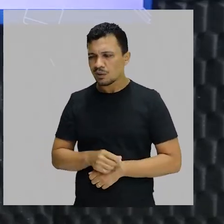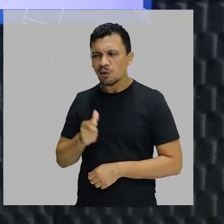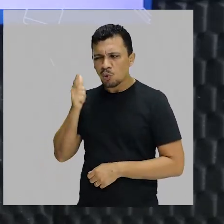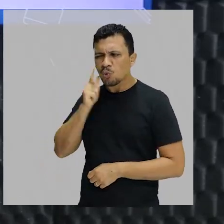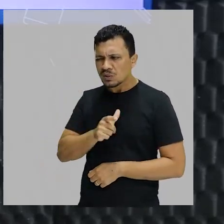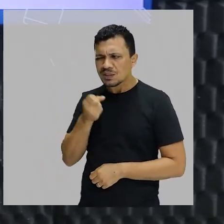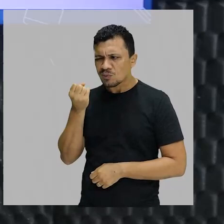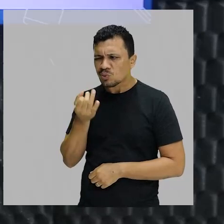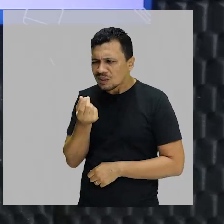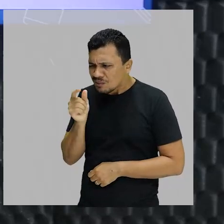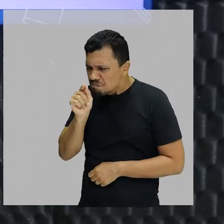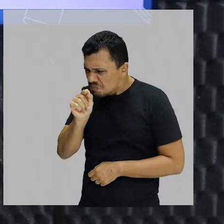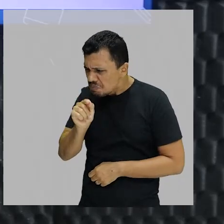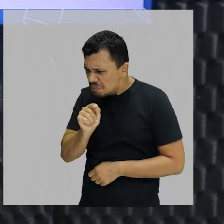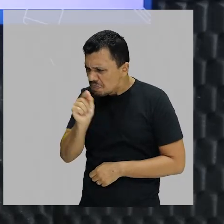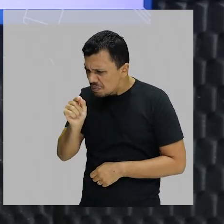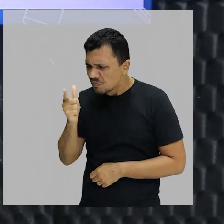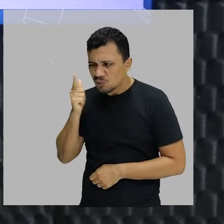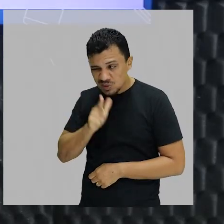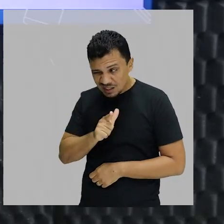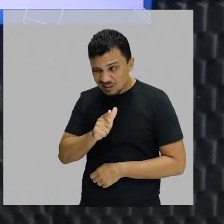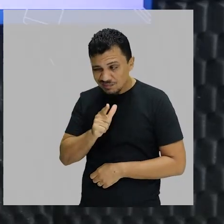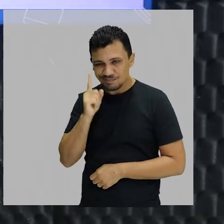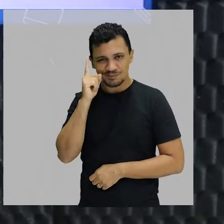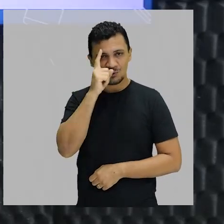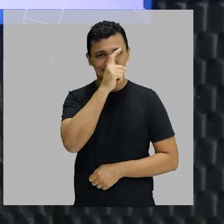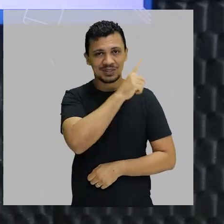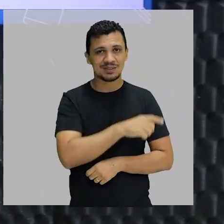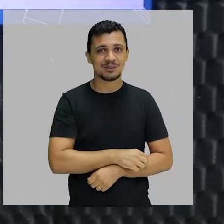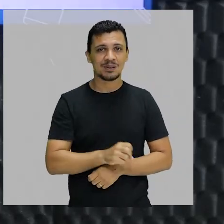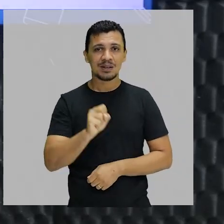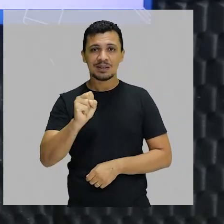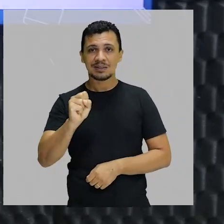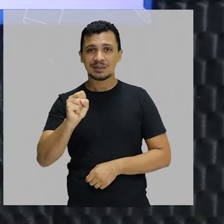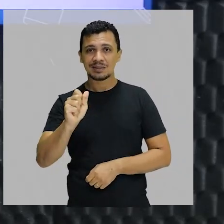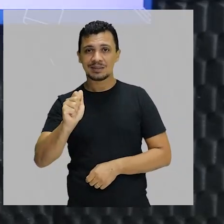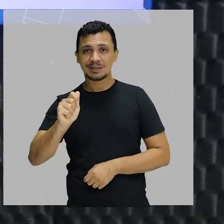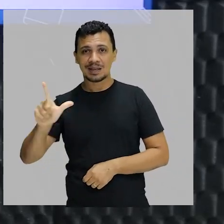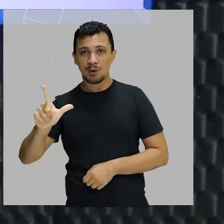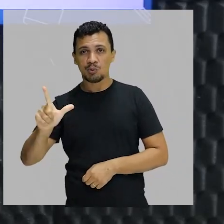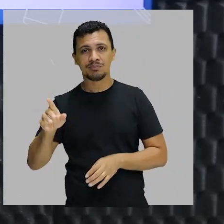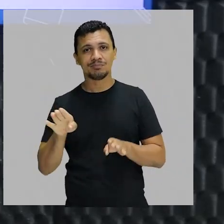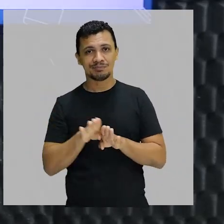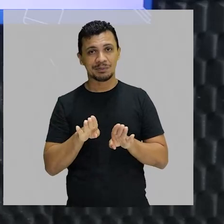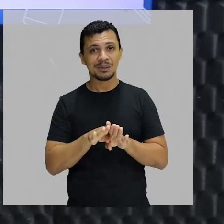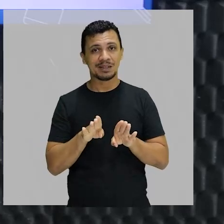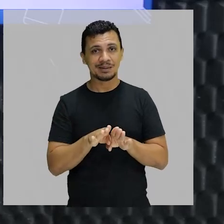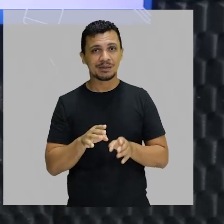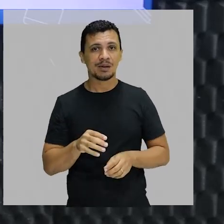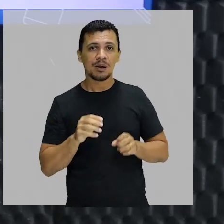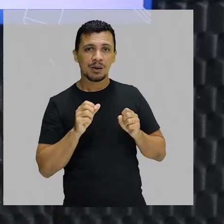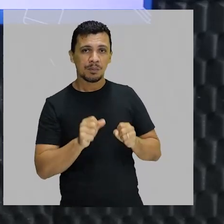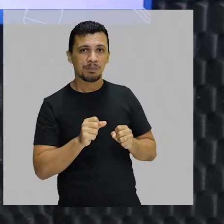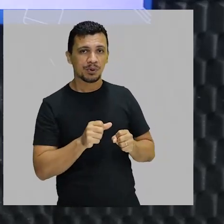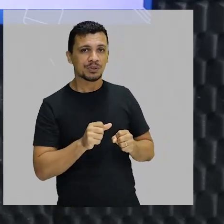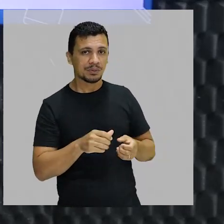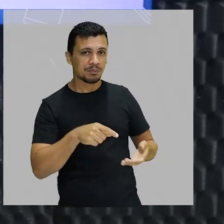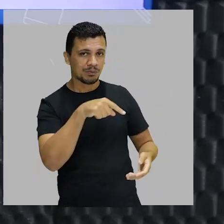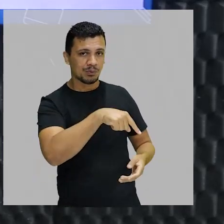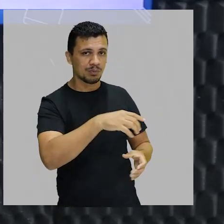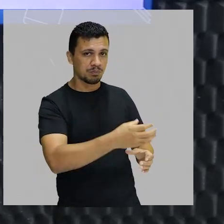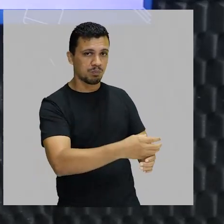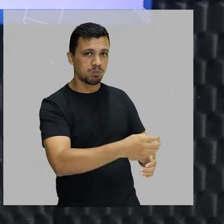dentro de 1 quilo de açúcar? Complicado. Sal, a mesma coisa, tá? Você retira e faz